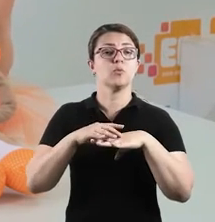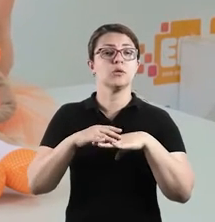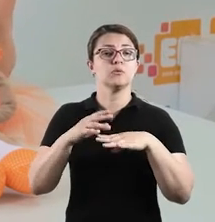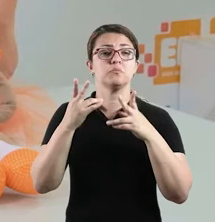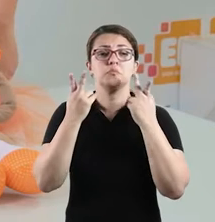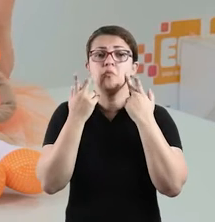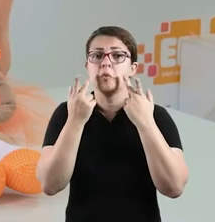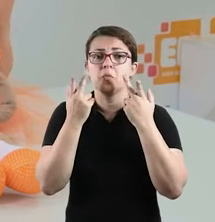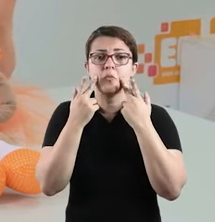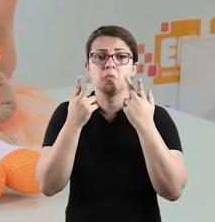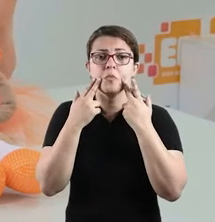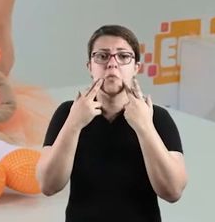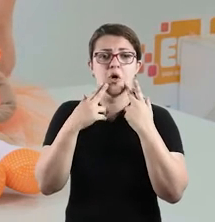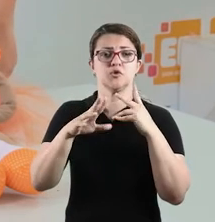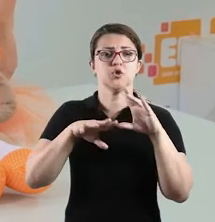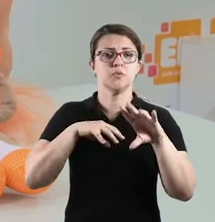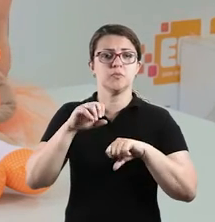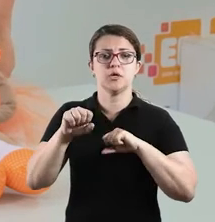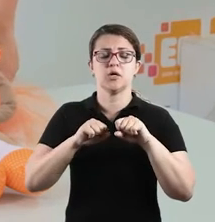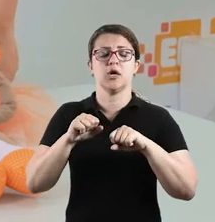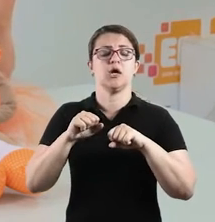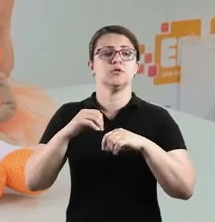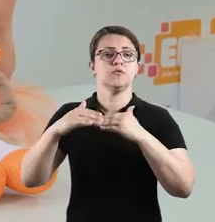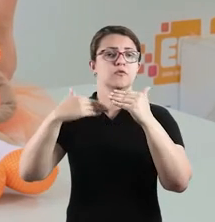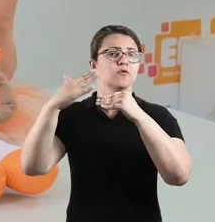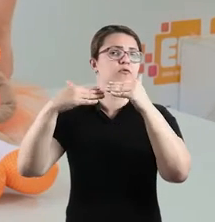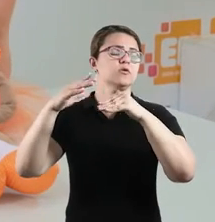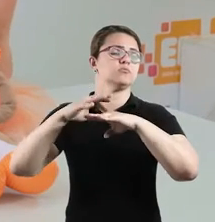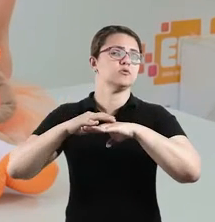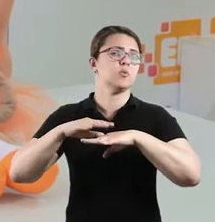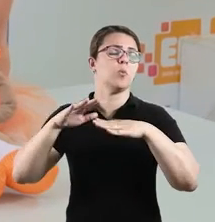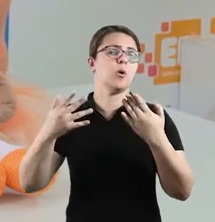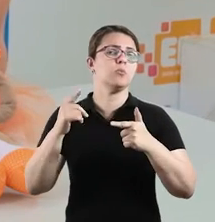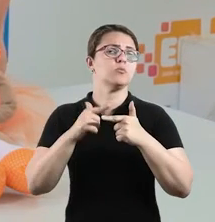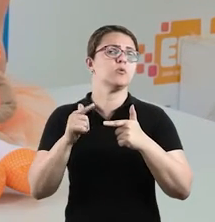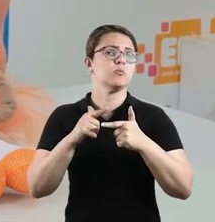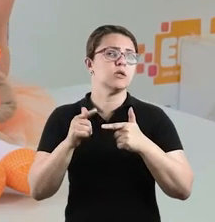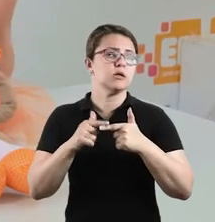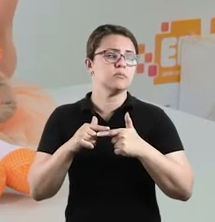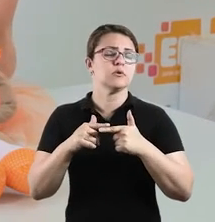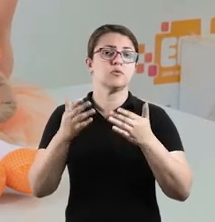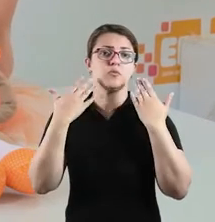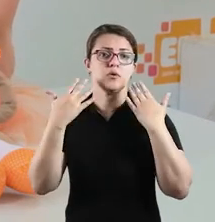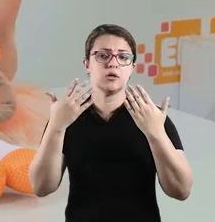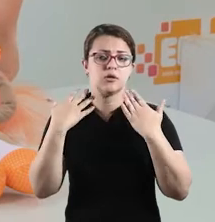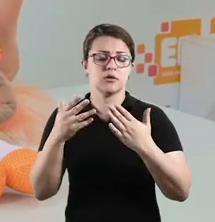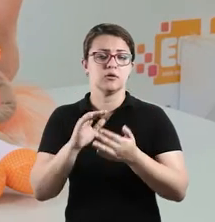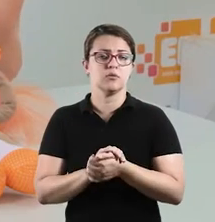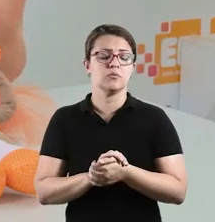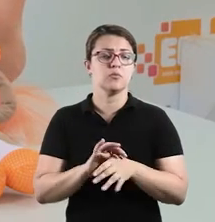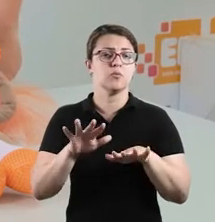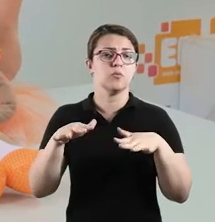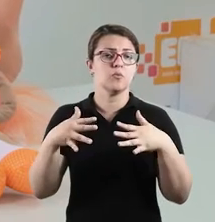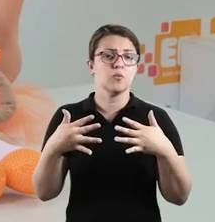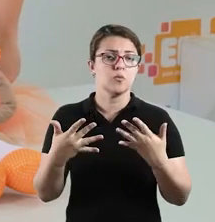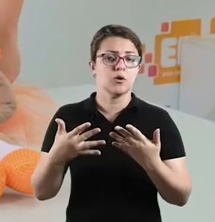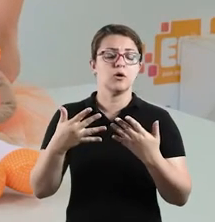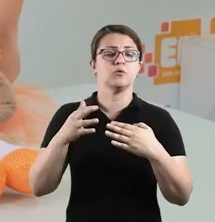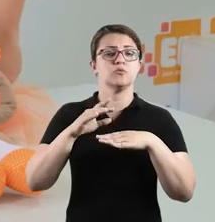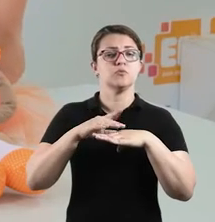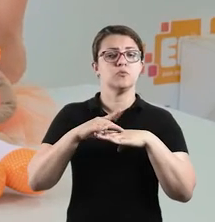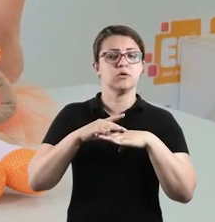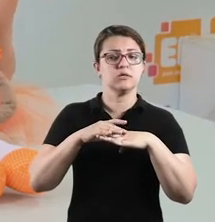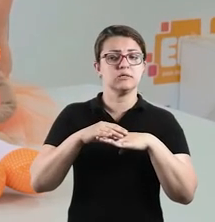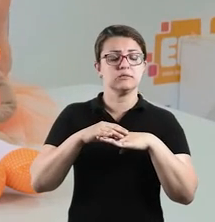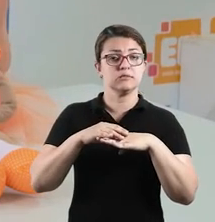no verão levam a quê? Qual é o problema dessas doenças no verão? Quais as 2 doenças citadas no segundo